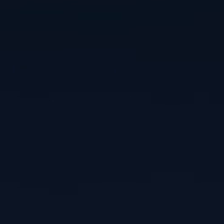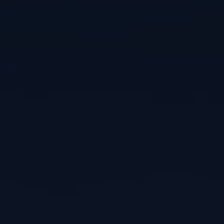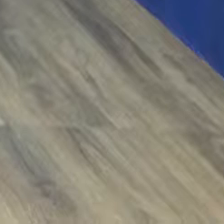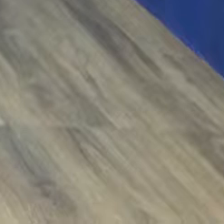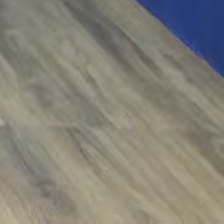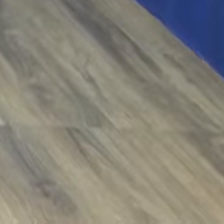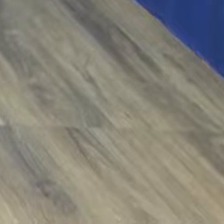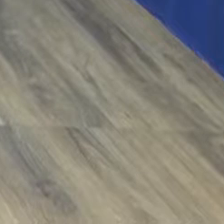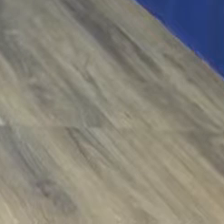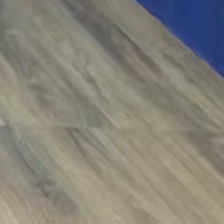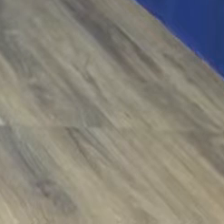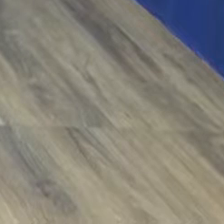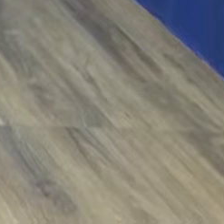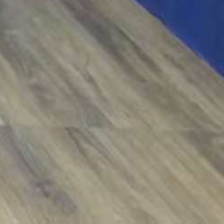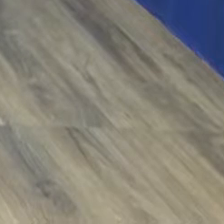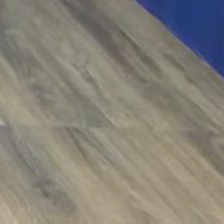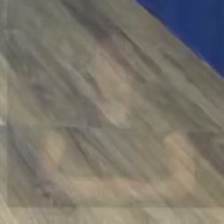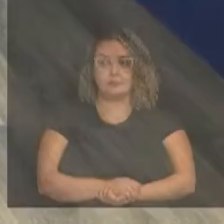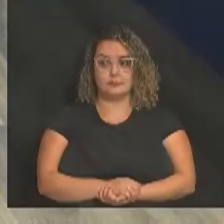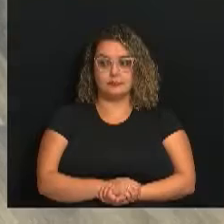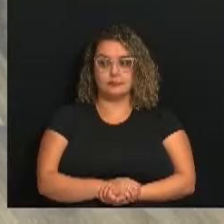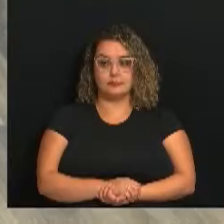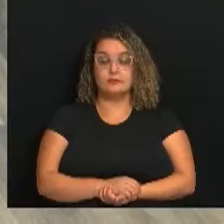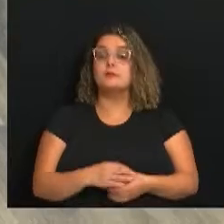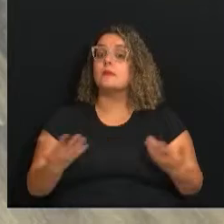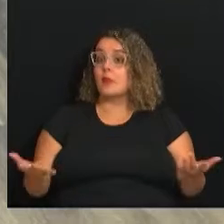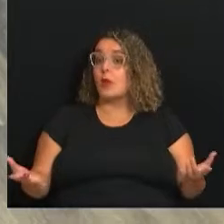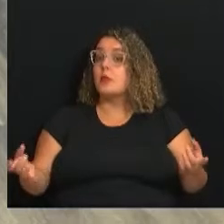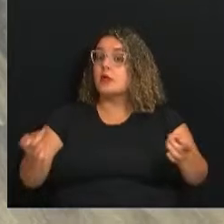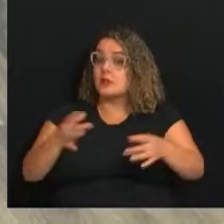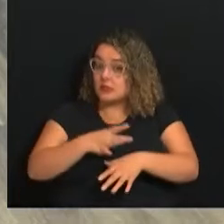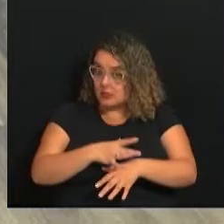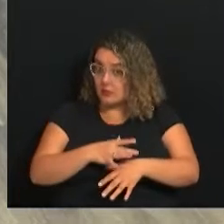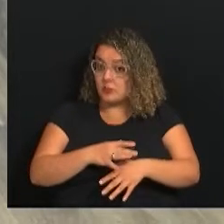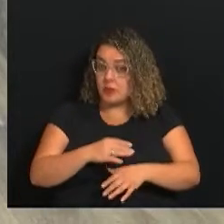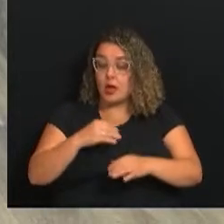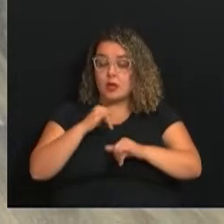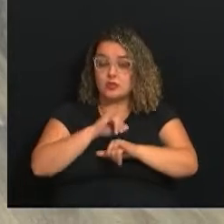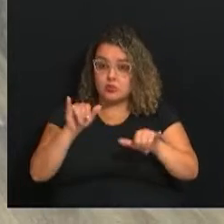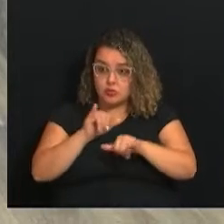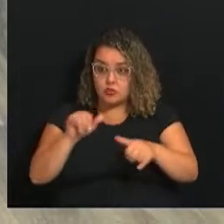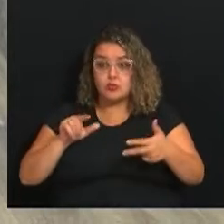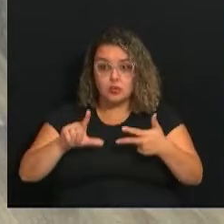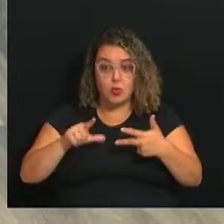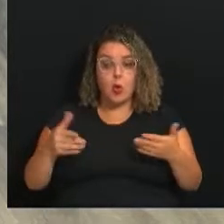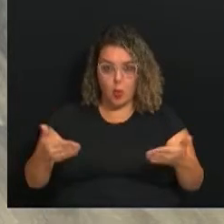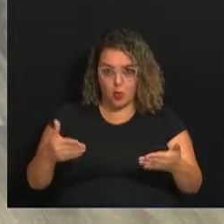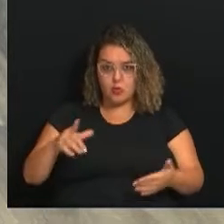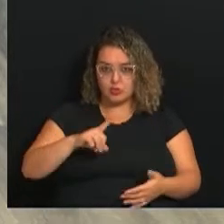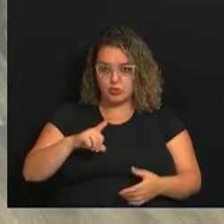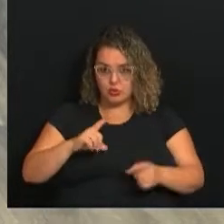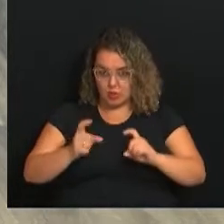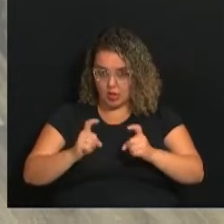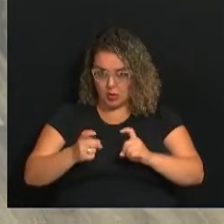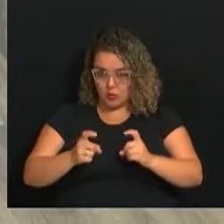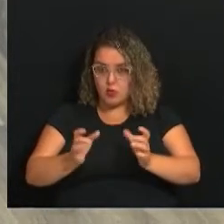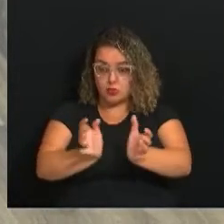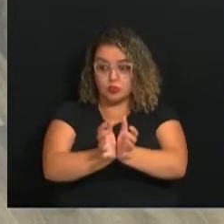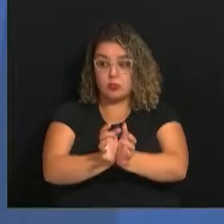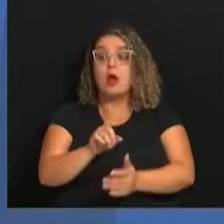onde a população está procurando, está acessando através de telefone ainda, poder